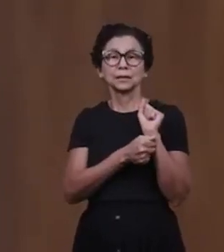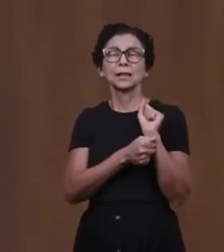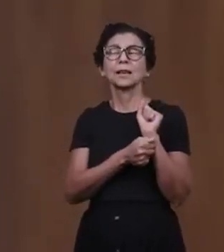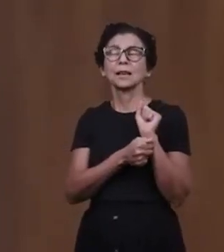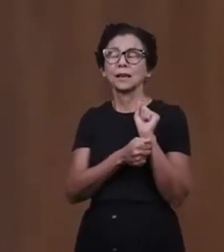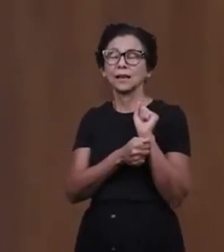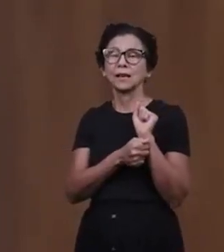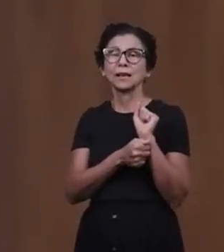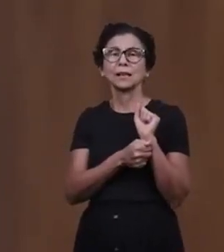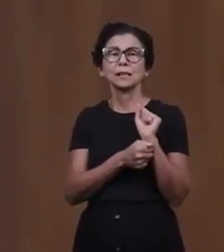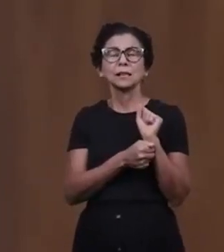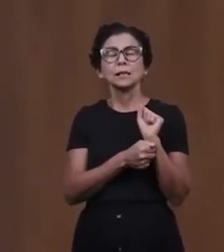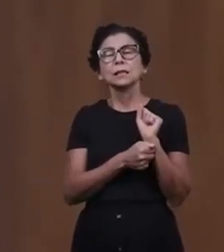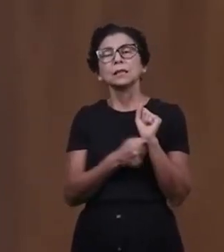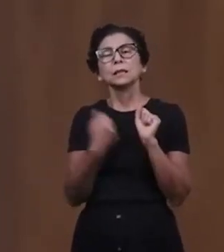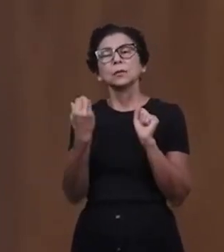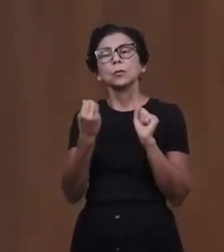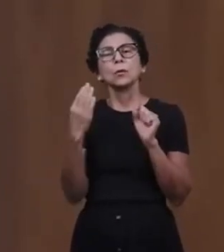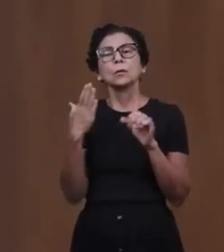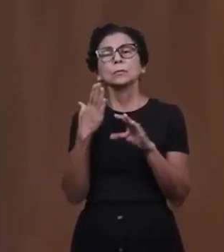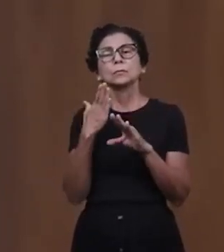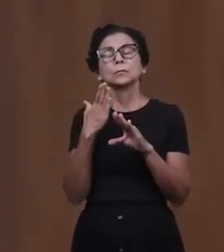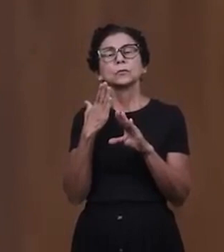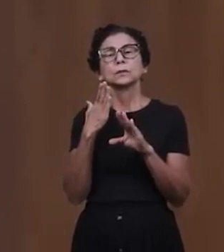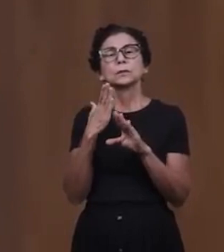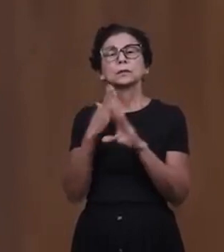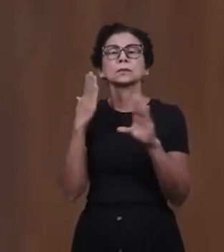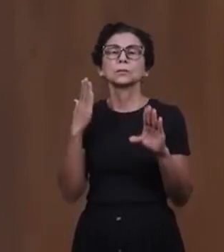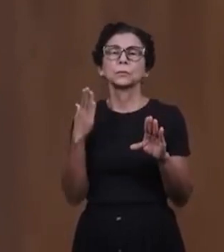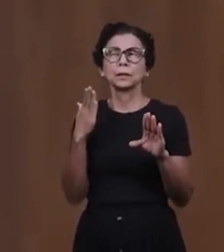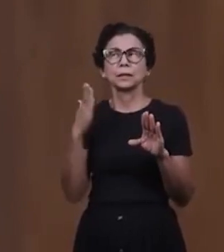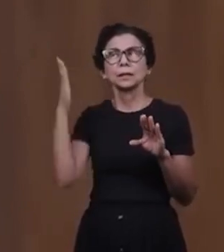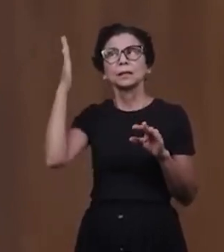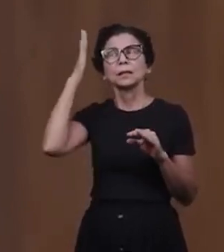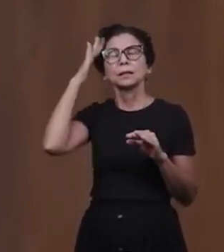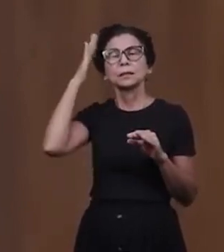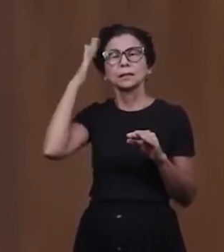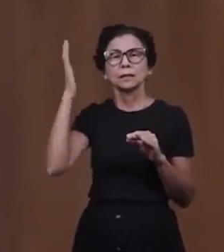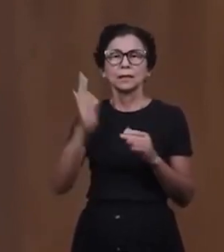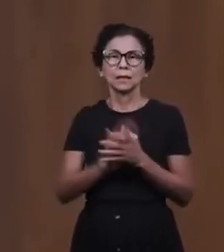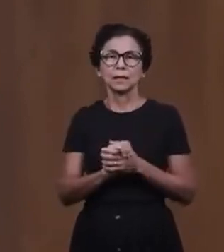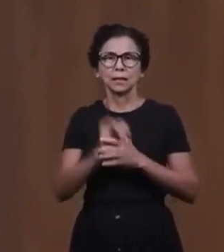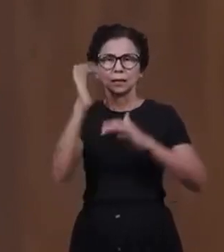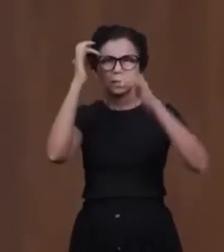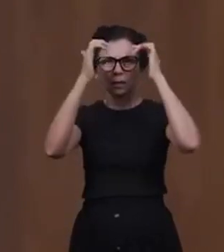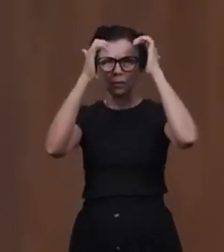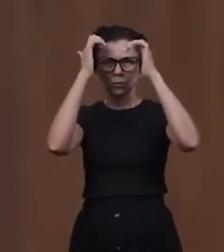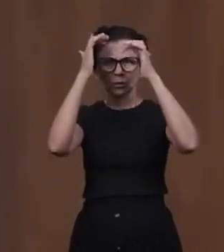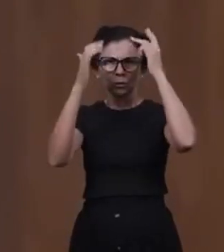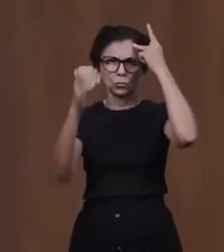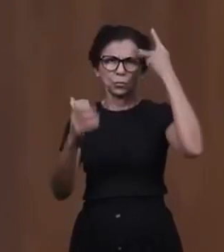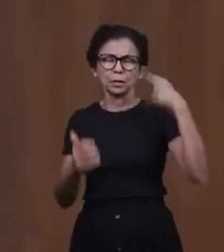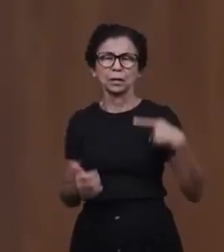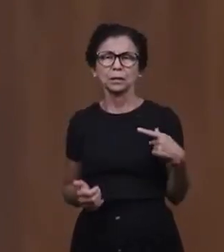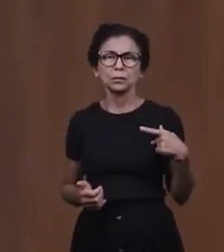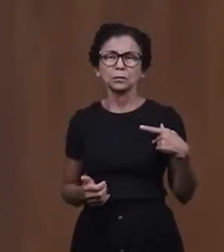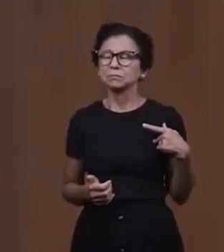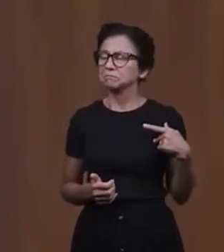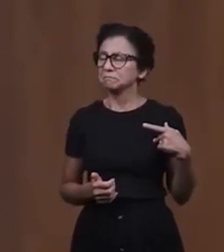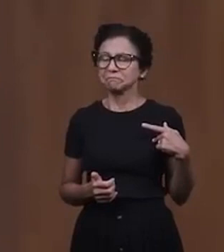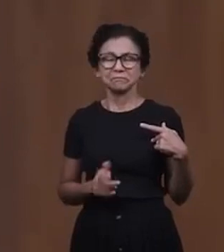Deus não se alcança pelo raciocínio lógico. Tanto que o Luiz respondeu muito bem naquilo que fala